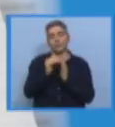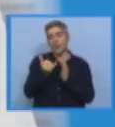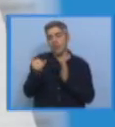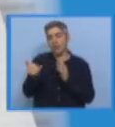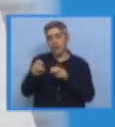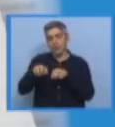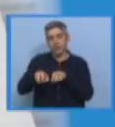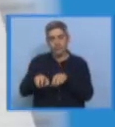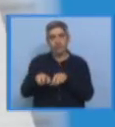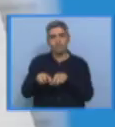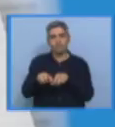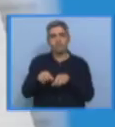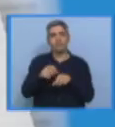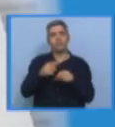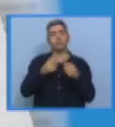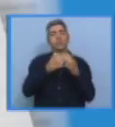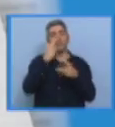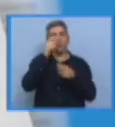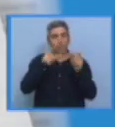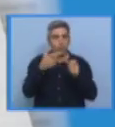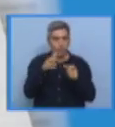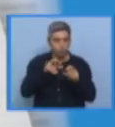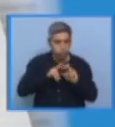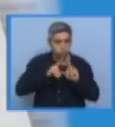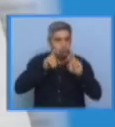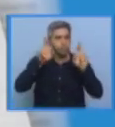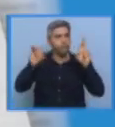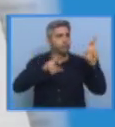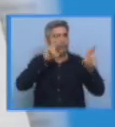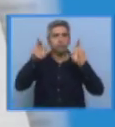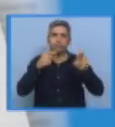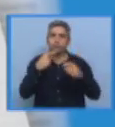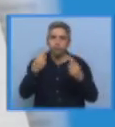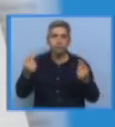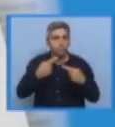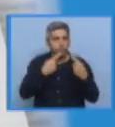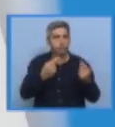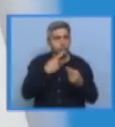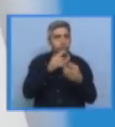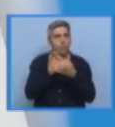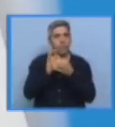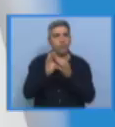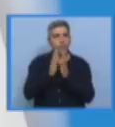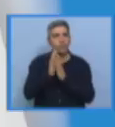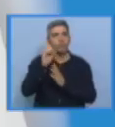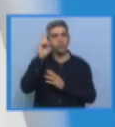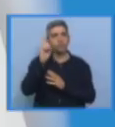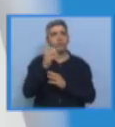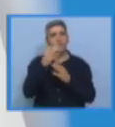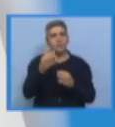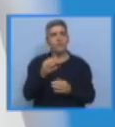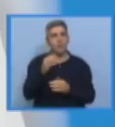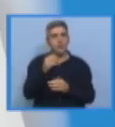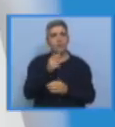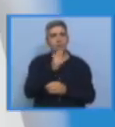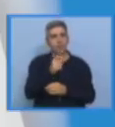pelo texto que corre em cada ecrã. E o Senhor cooperava com eles, confirmando a sua palavra